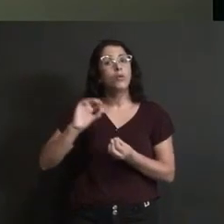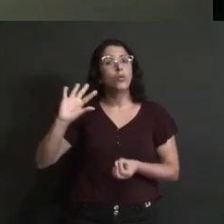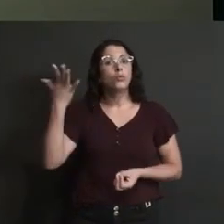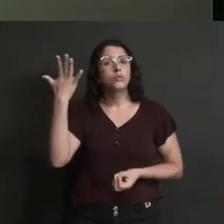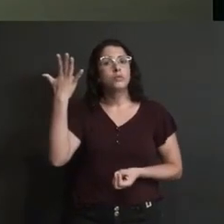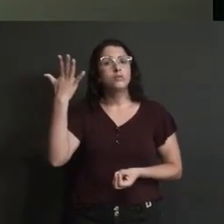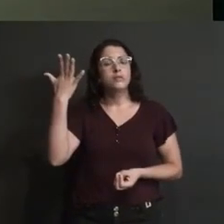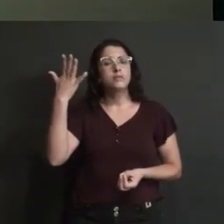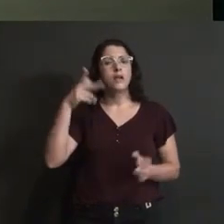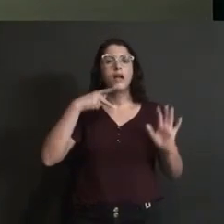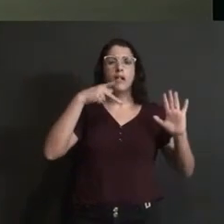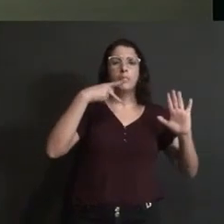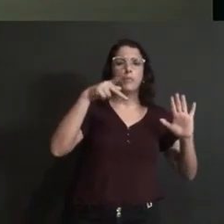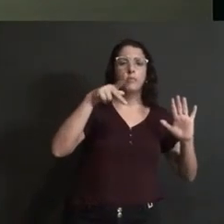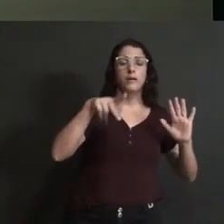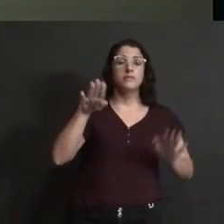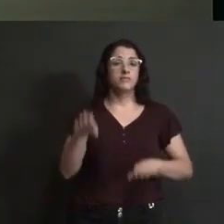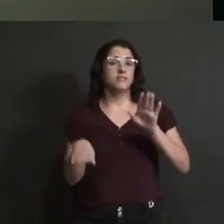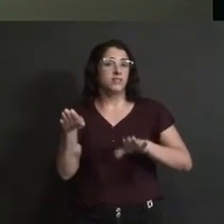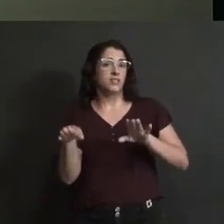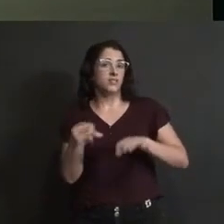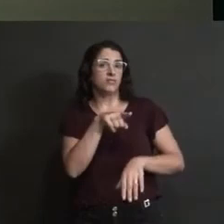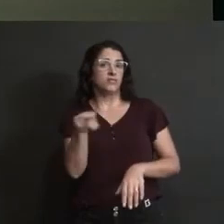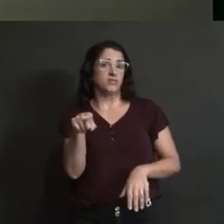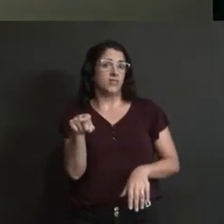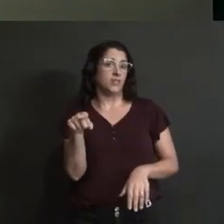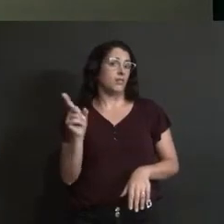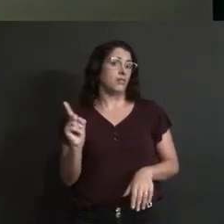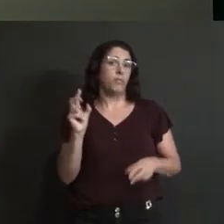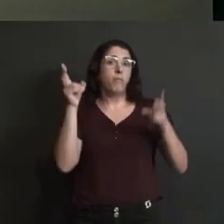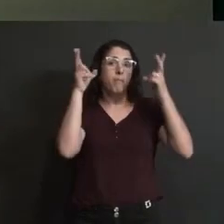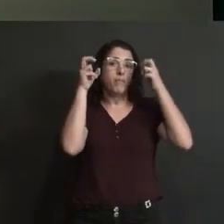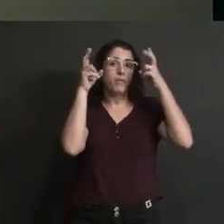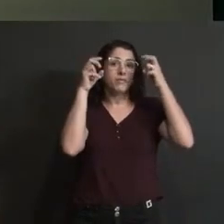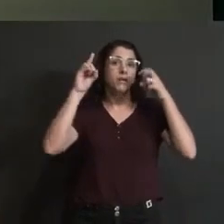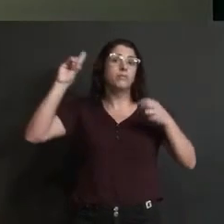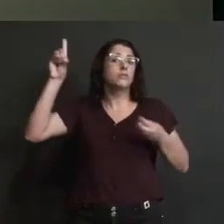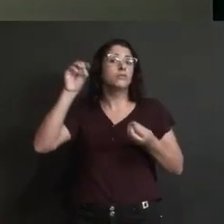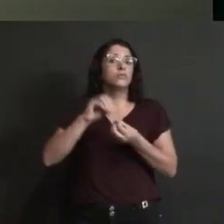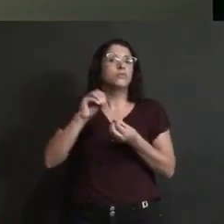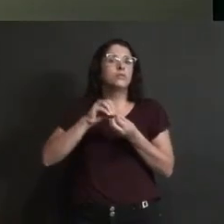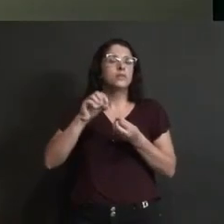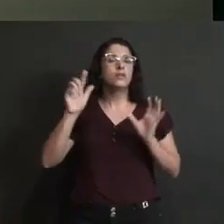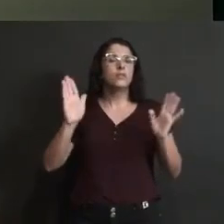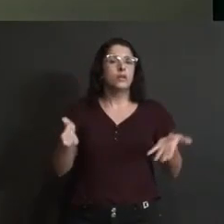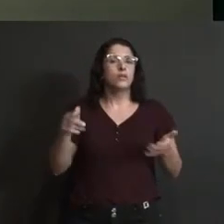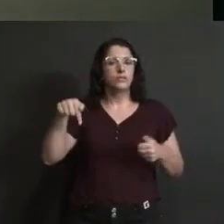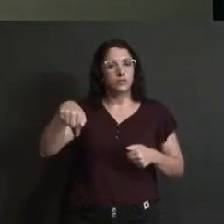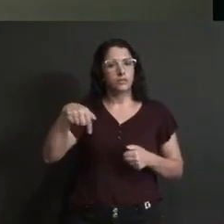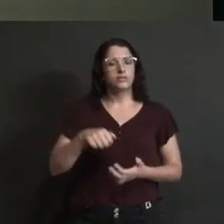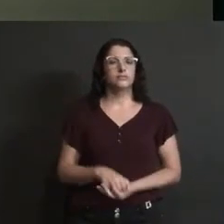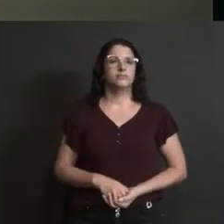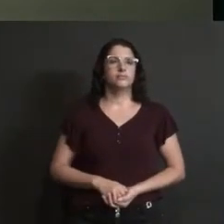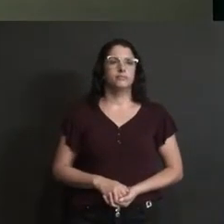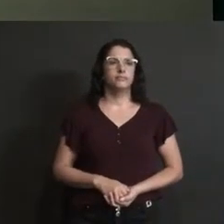você não percebe a obra que o Senhor está fazendo nesse lugar.